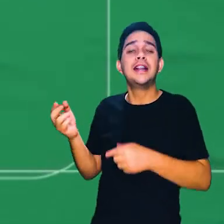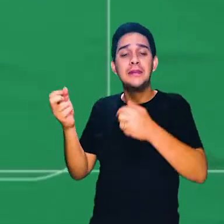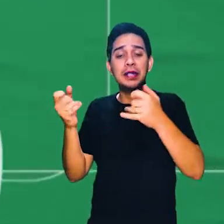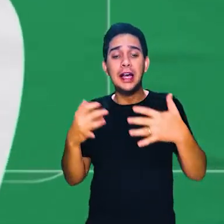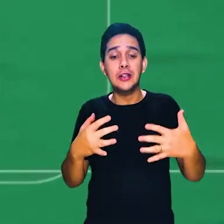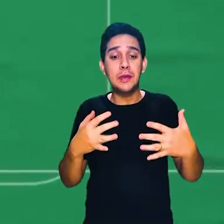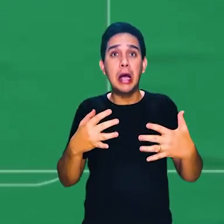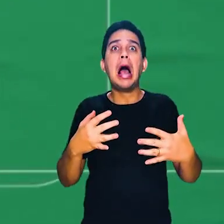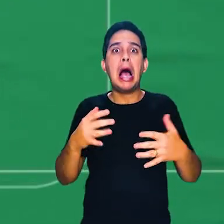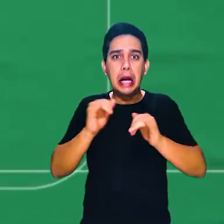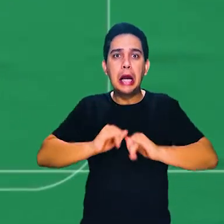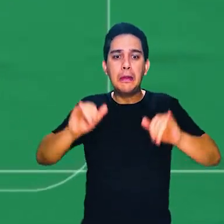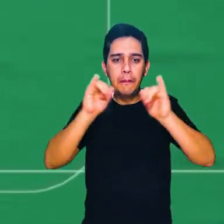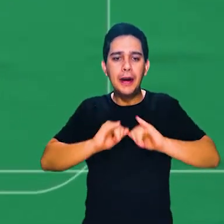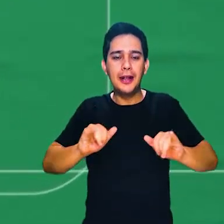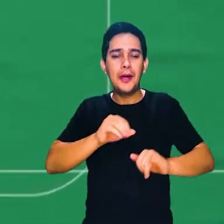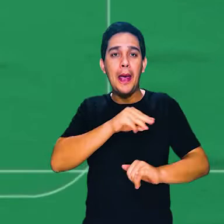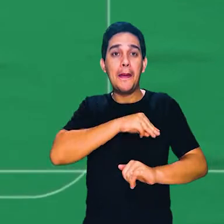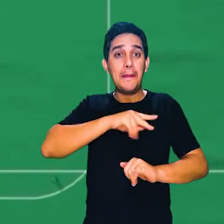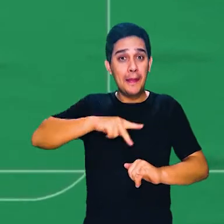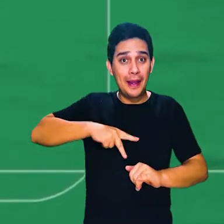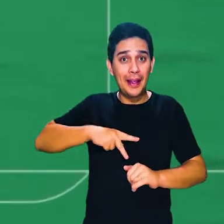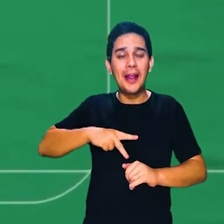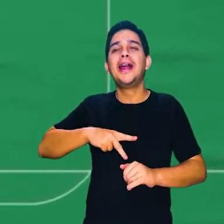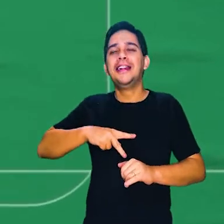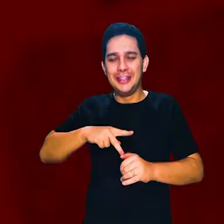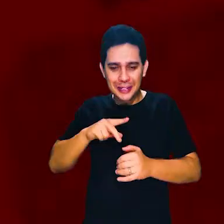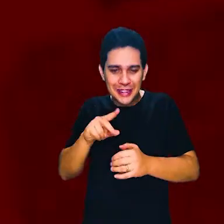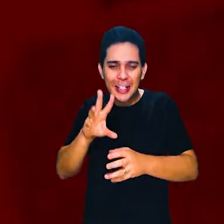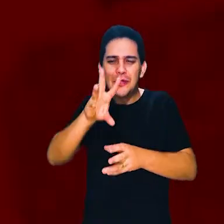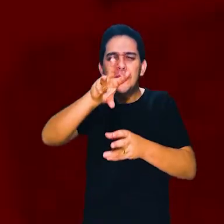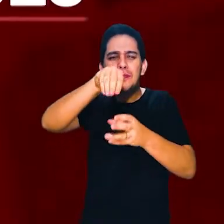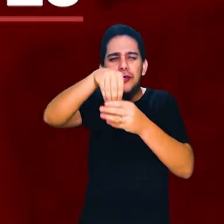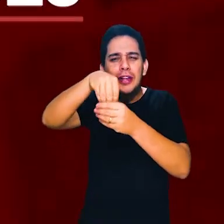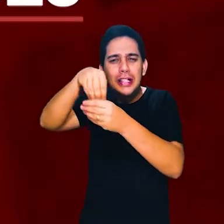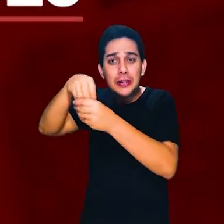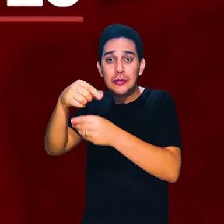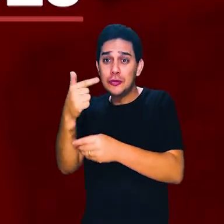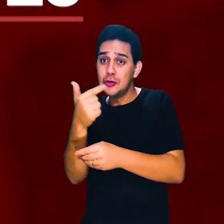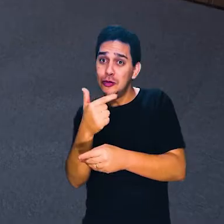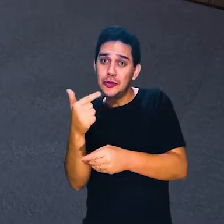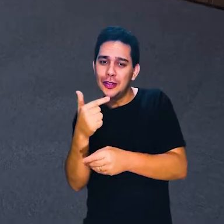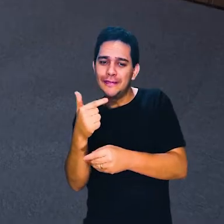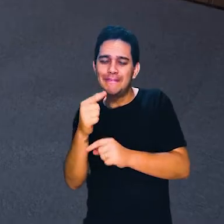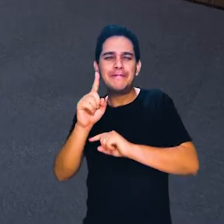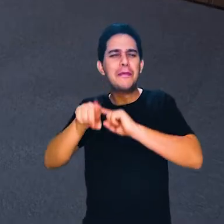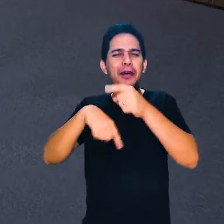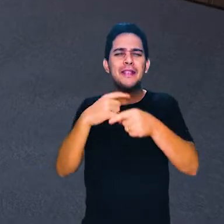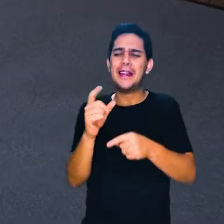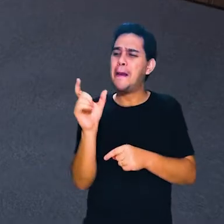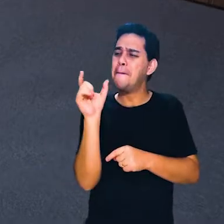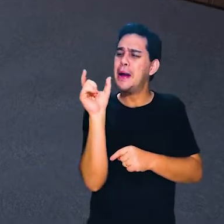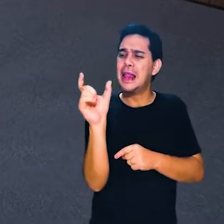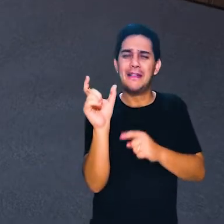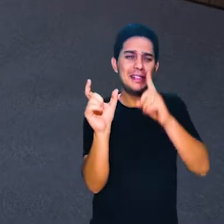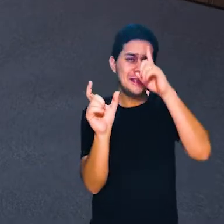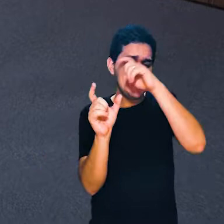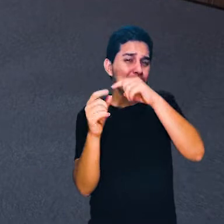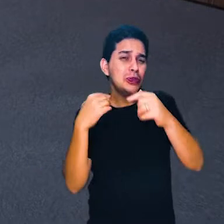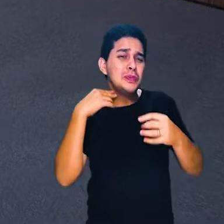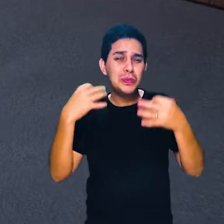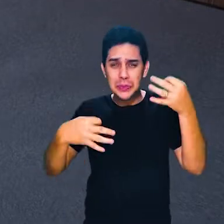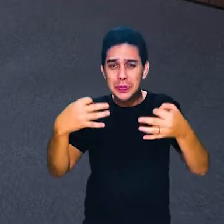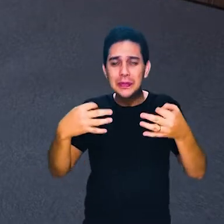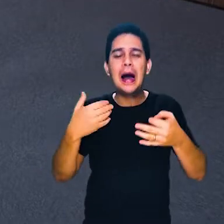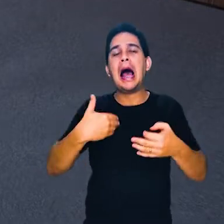campanha Ministério Público nas eleições 2022. E no quadro Juridiquês, conheça o significado de sufrágio. Está no